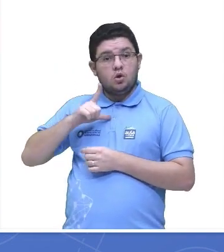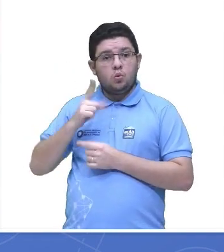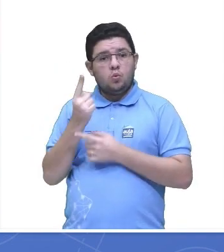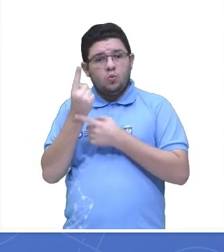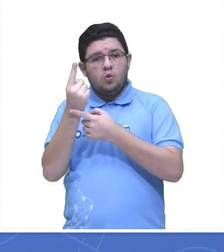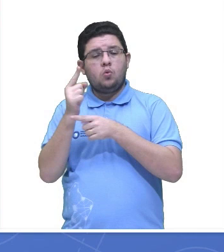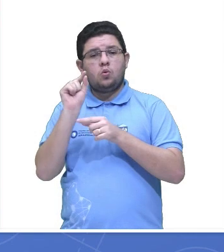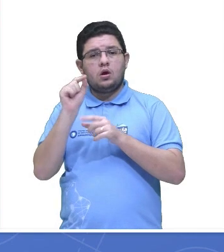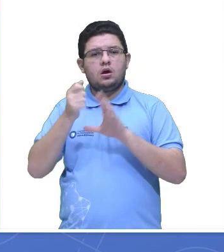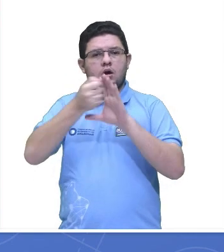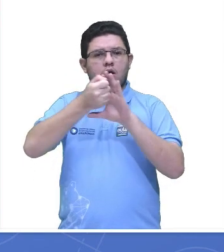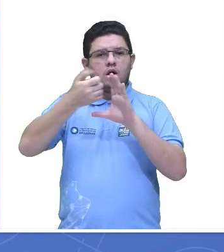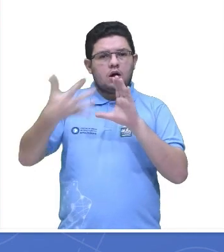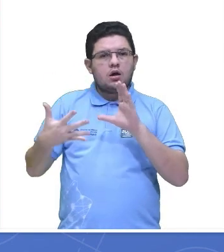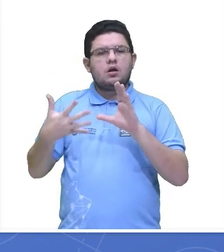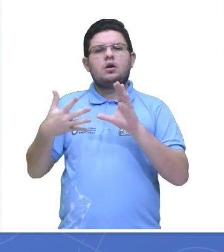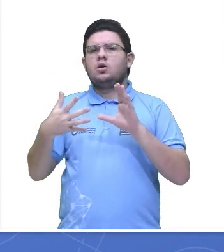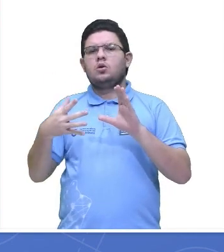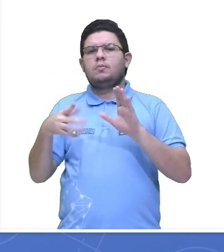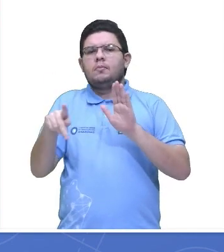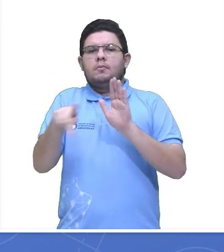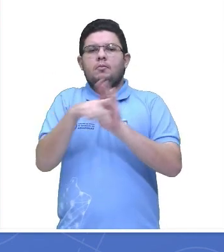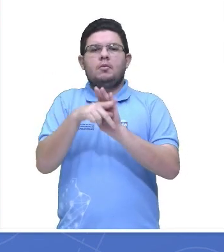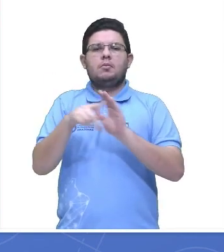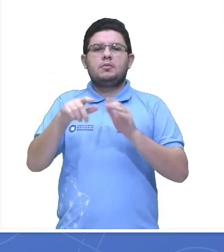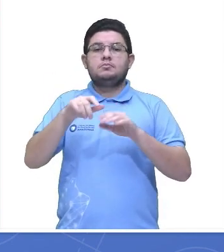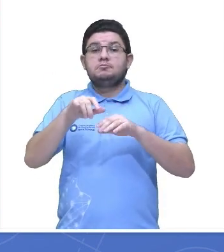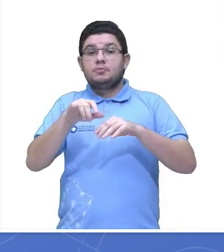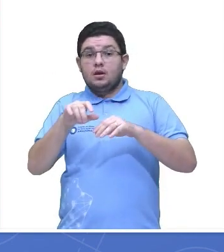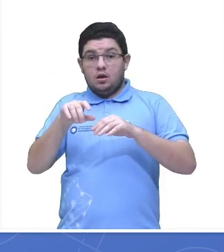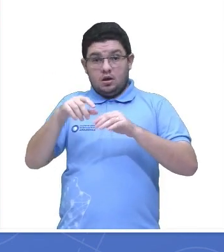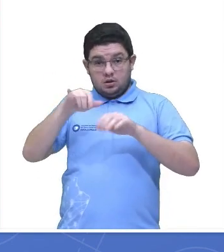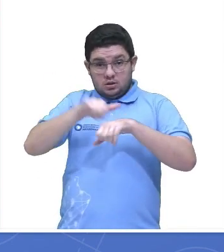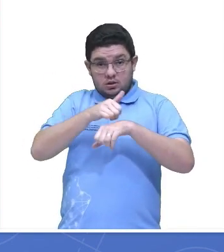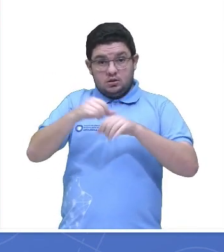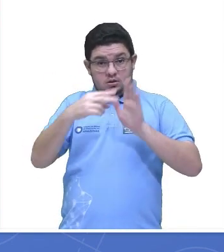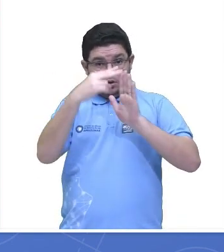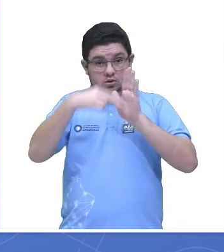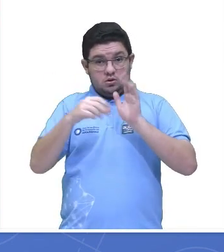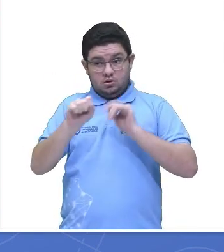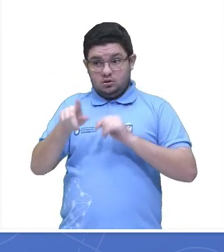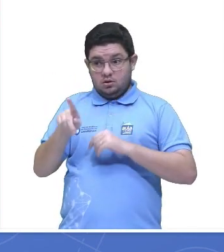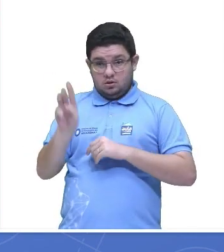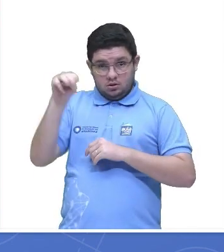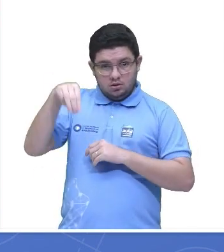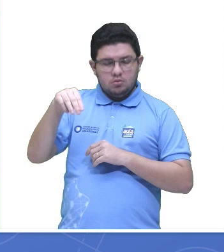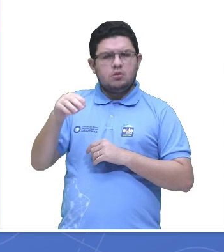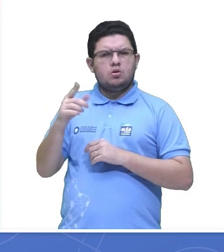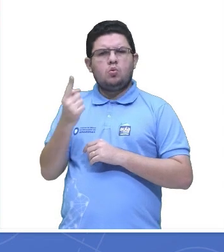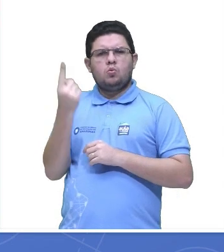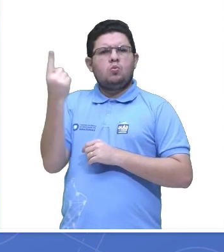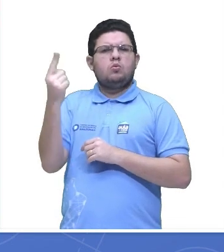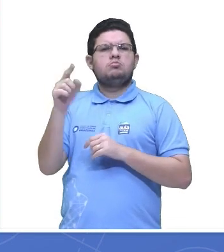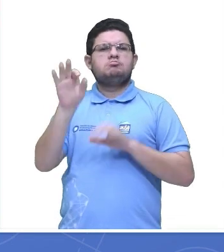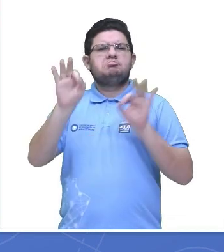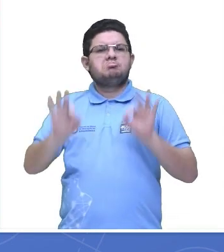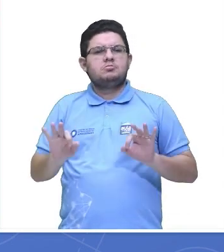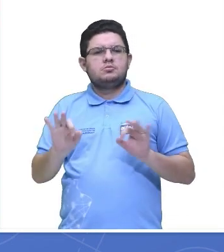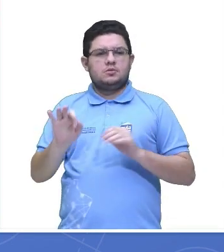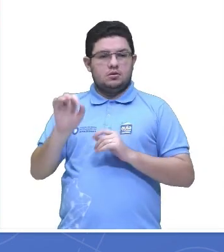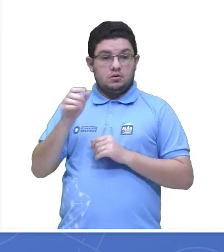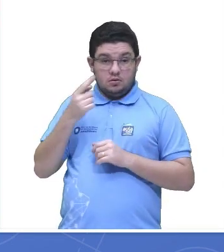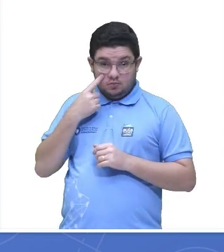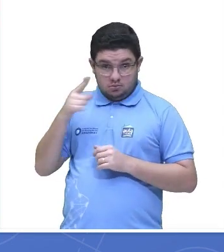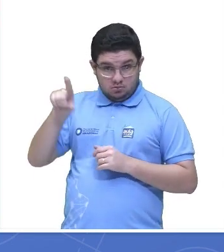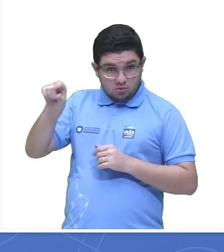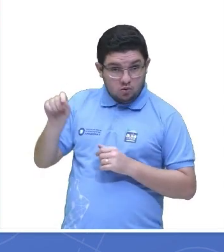vão encontrar aí uma dessas opções vai apresentar uma característica que é do skimming, tá? Encontrem, na